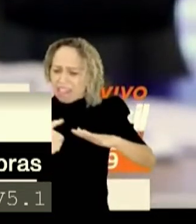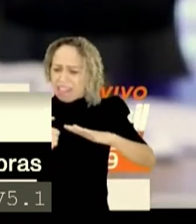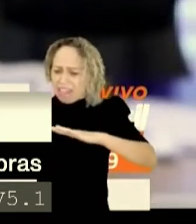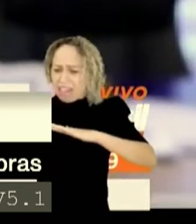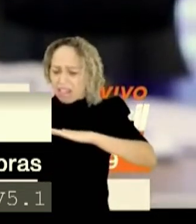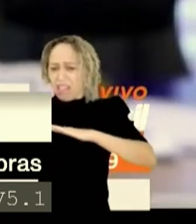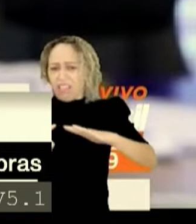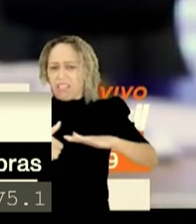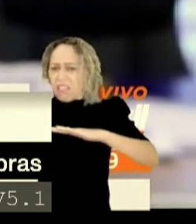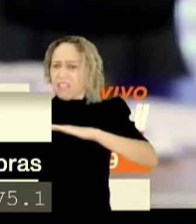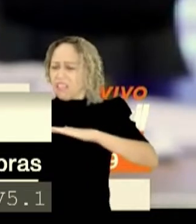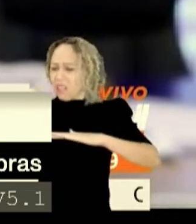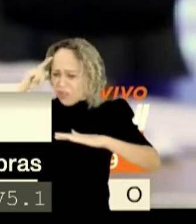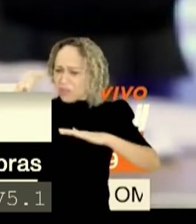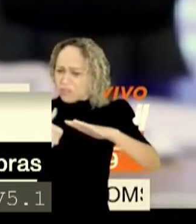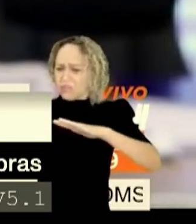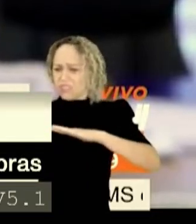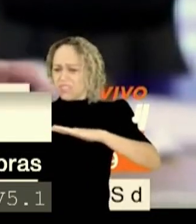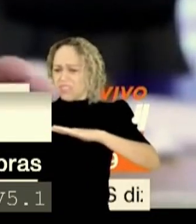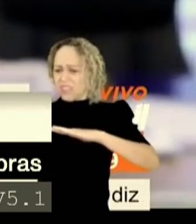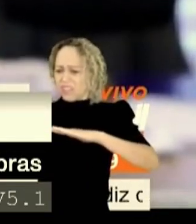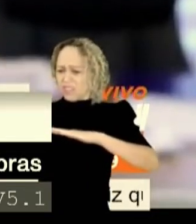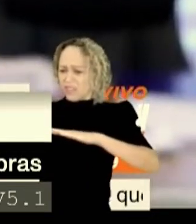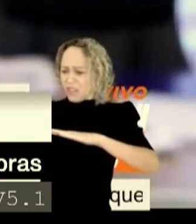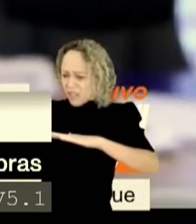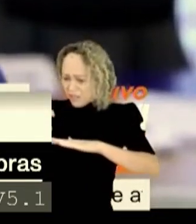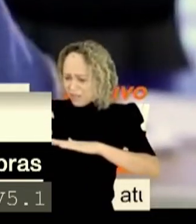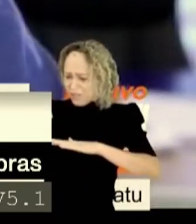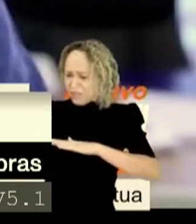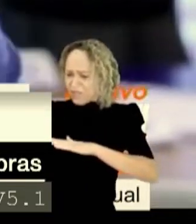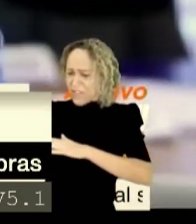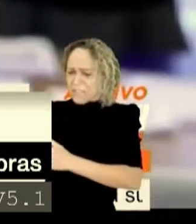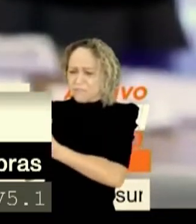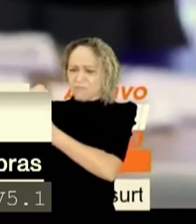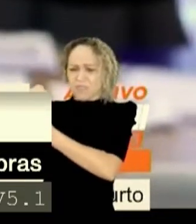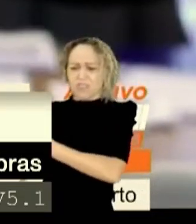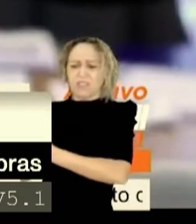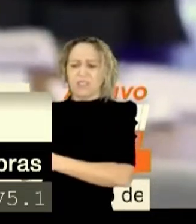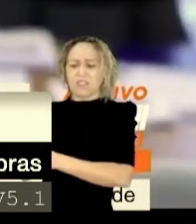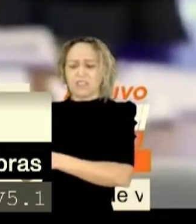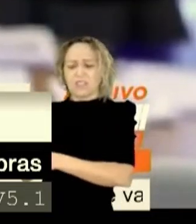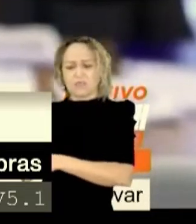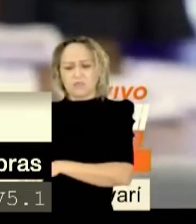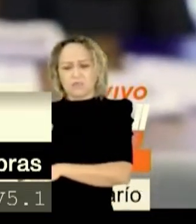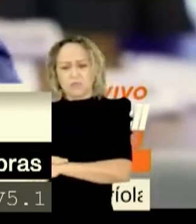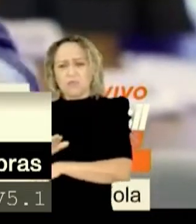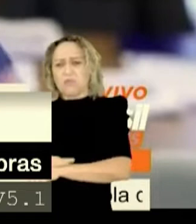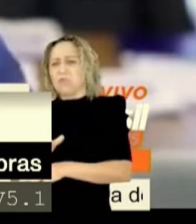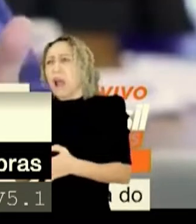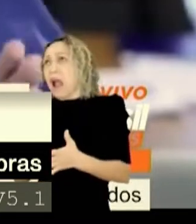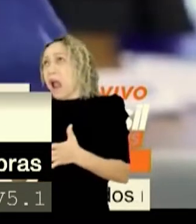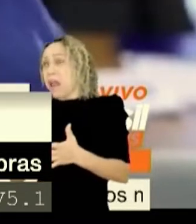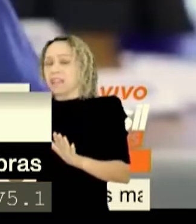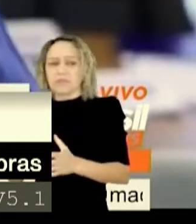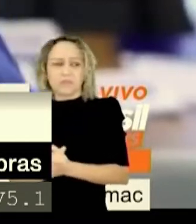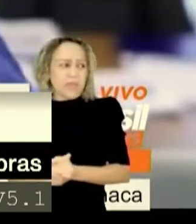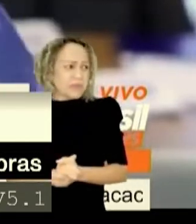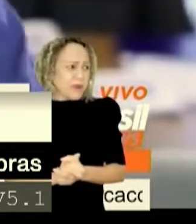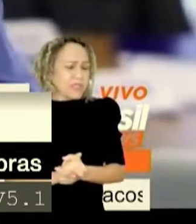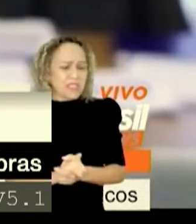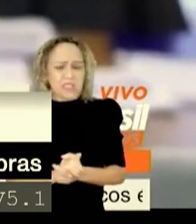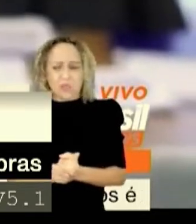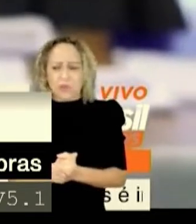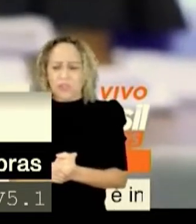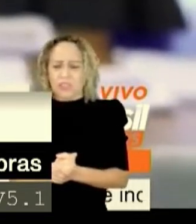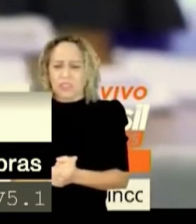muito tempo. Olha, ele pode fazer uma reunião com o Conselho Nacional de Política Energética, trazer a Petrobras para a mesa,